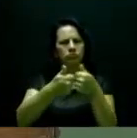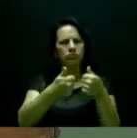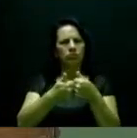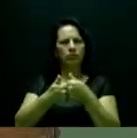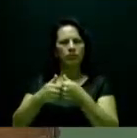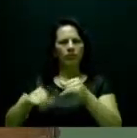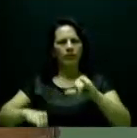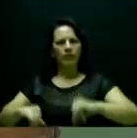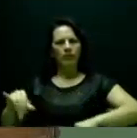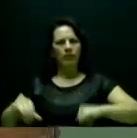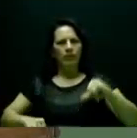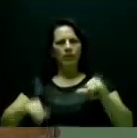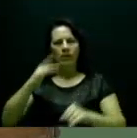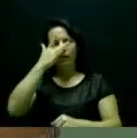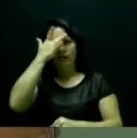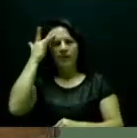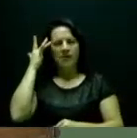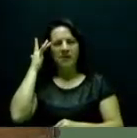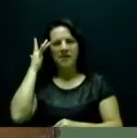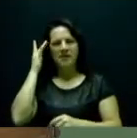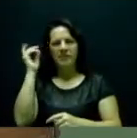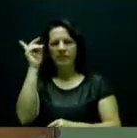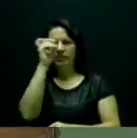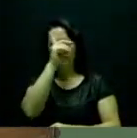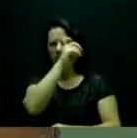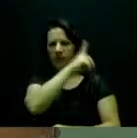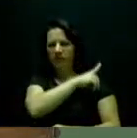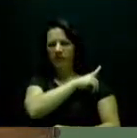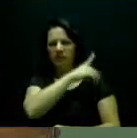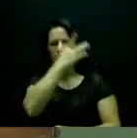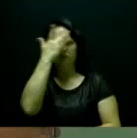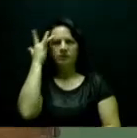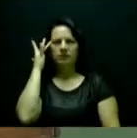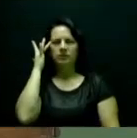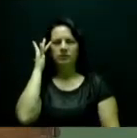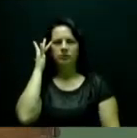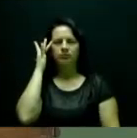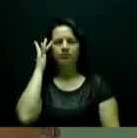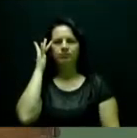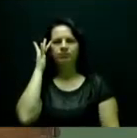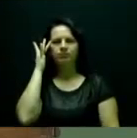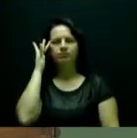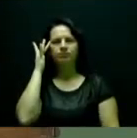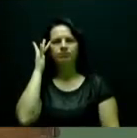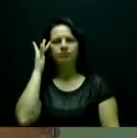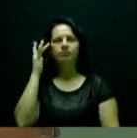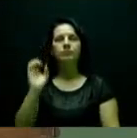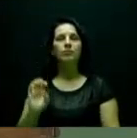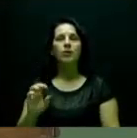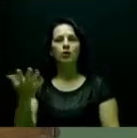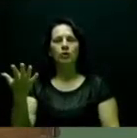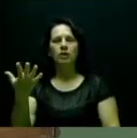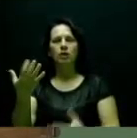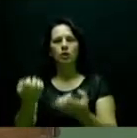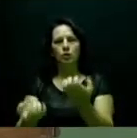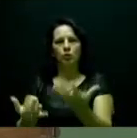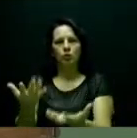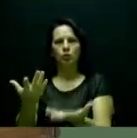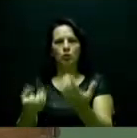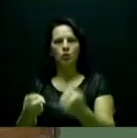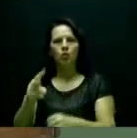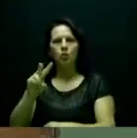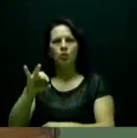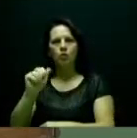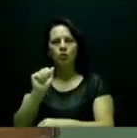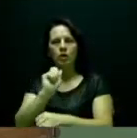o sofrimento das pessoas e as dificuldades das pessoas. Essa tragédia ocorrida na Vila dos Pescadores,